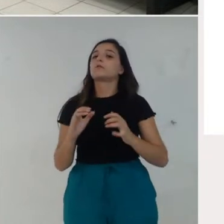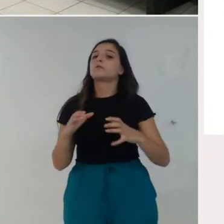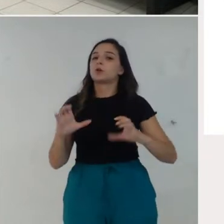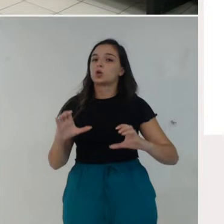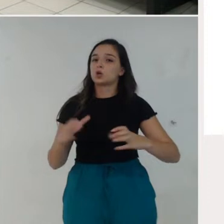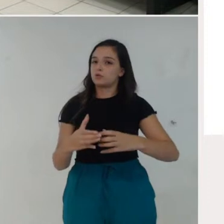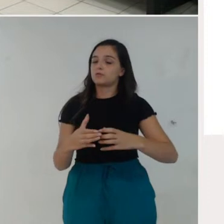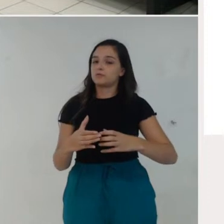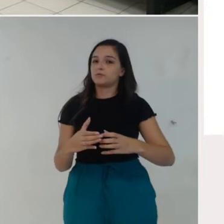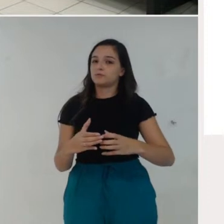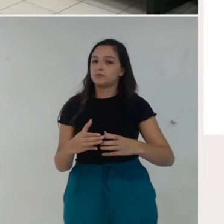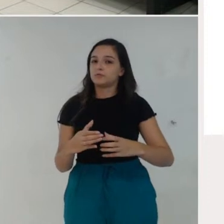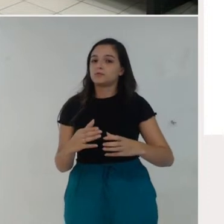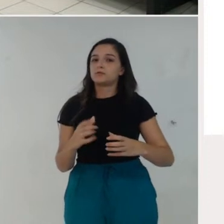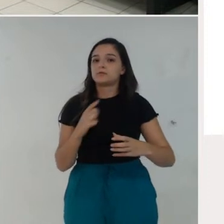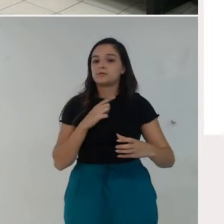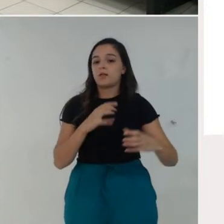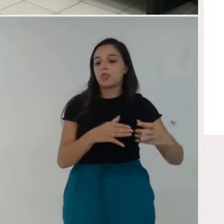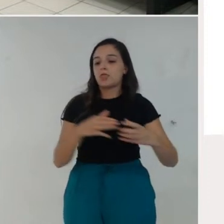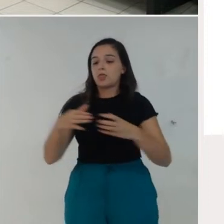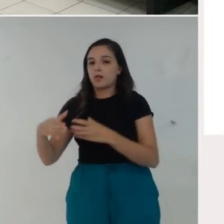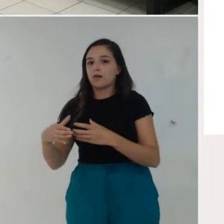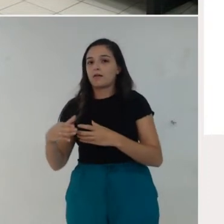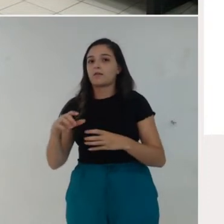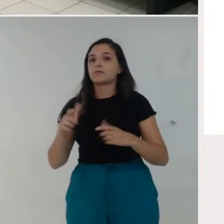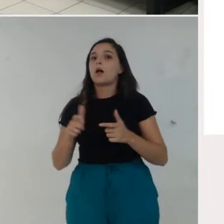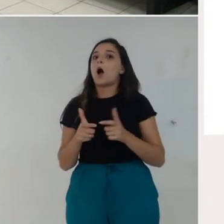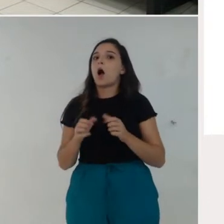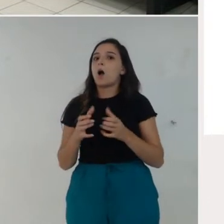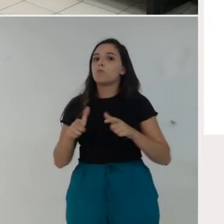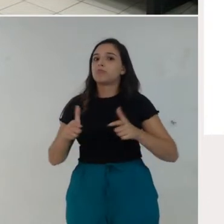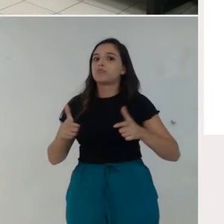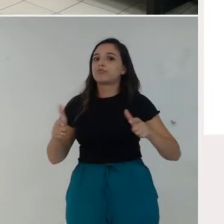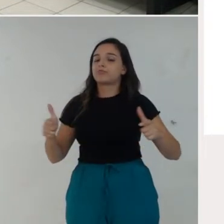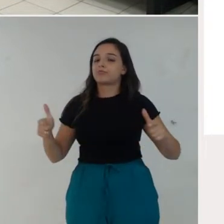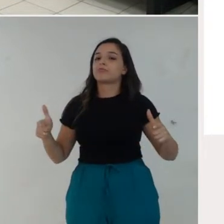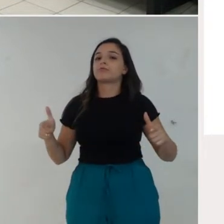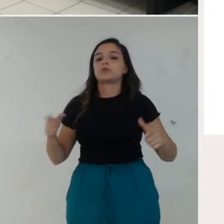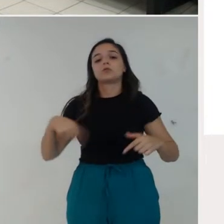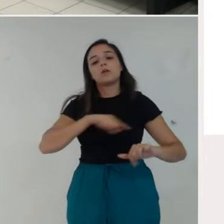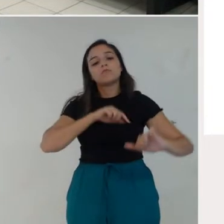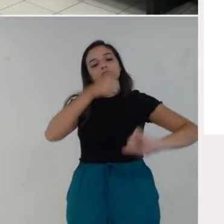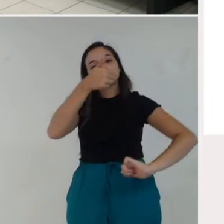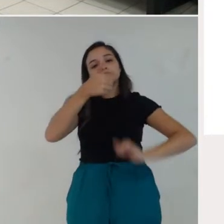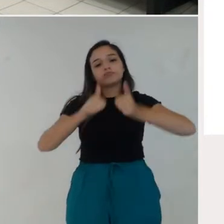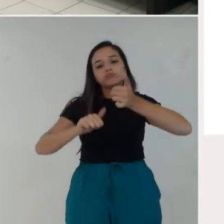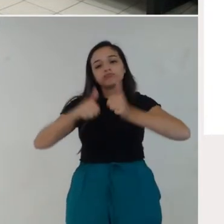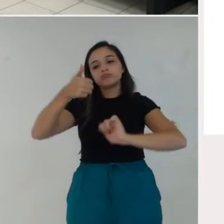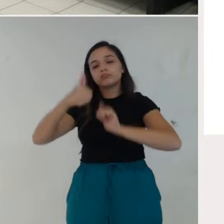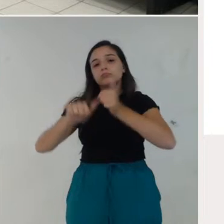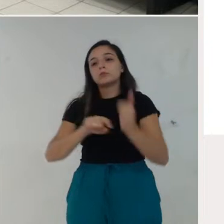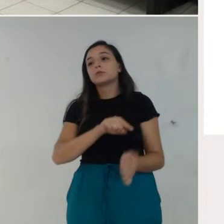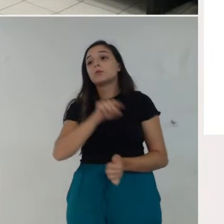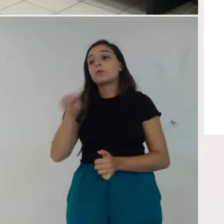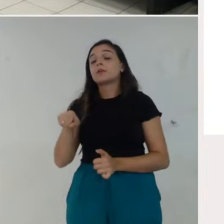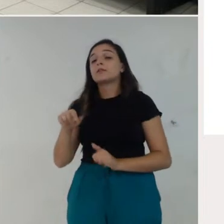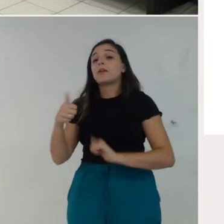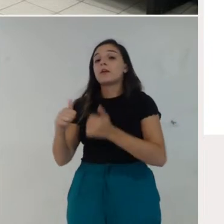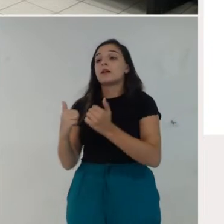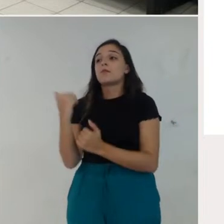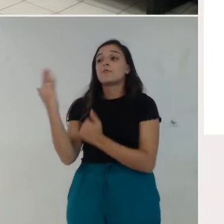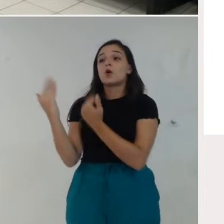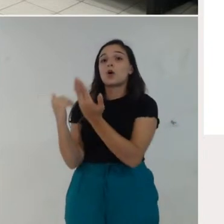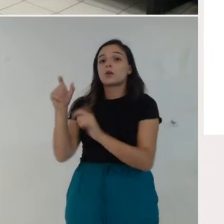e o conselho consultivo da revista, que é enorme, né? A gente passa para os avaliadores externos,